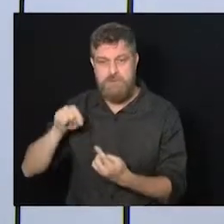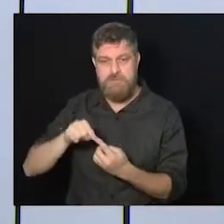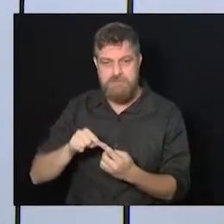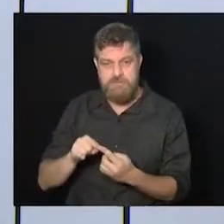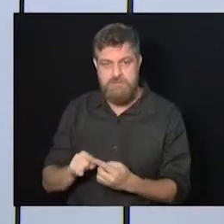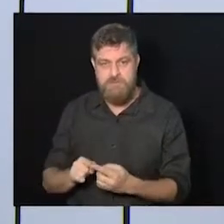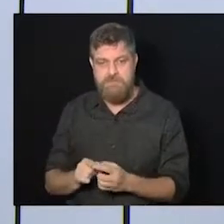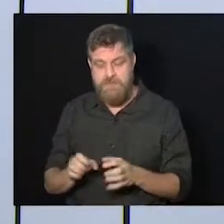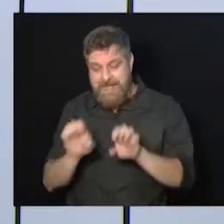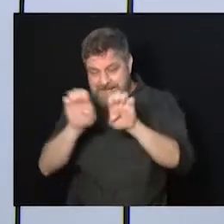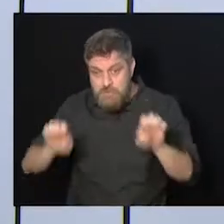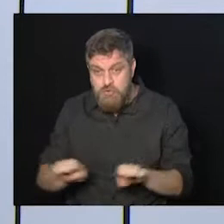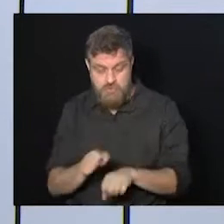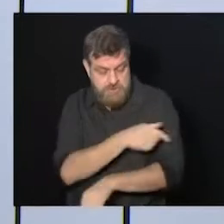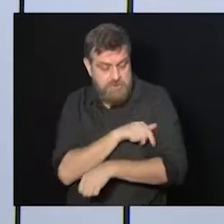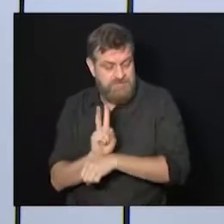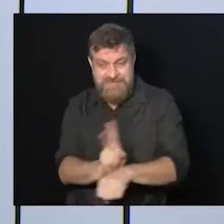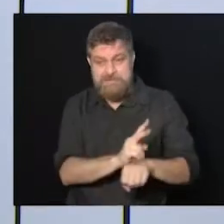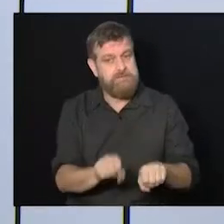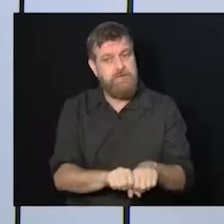de controle e fiscalização,